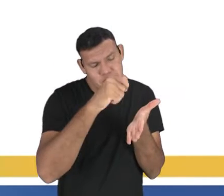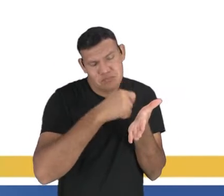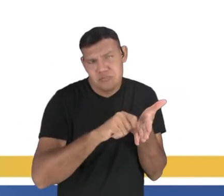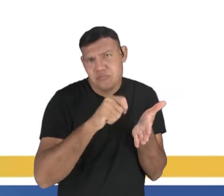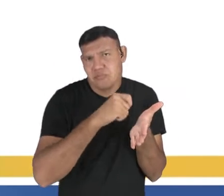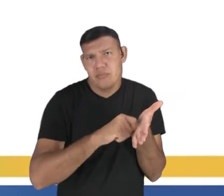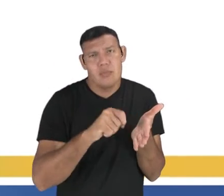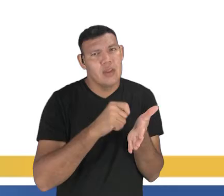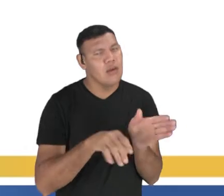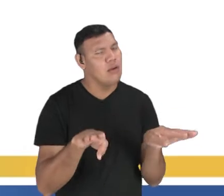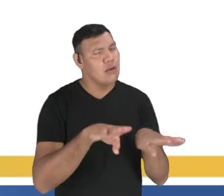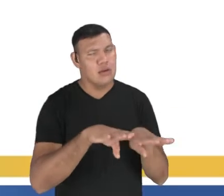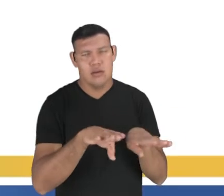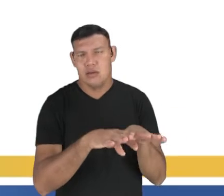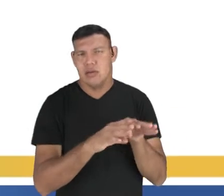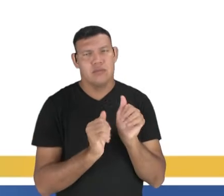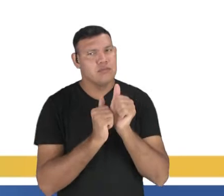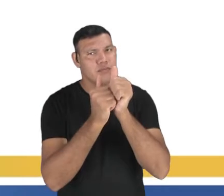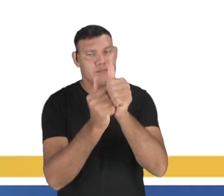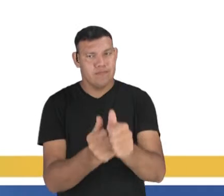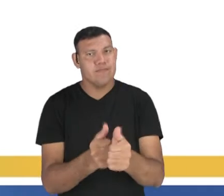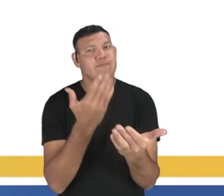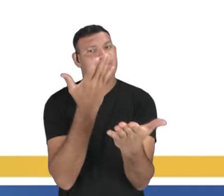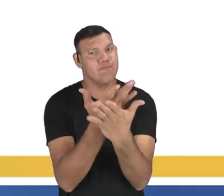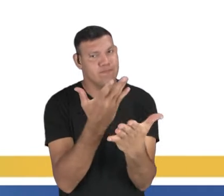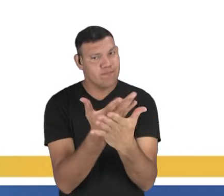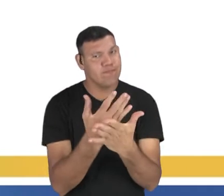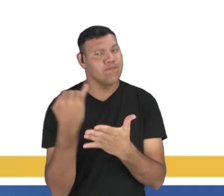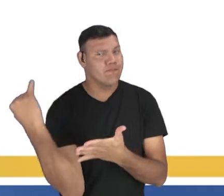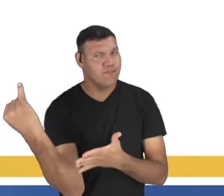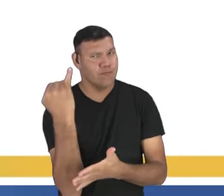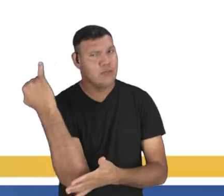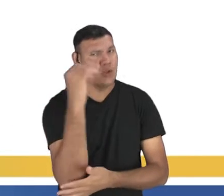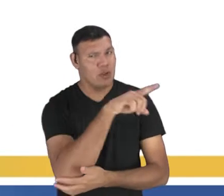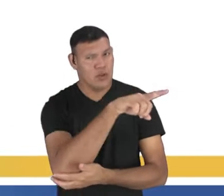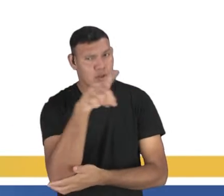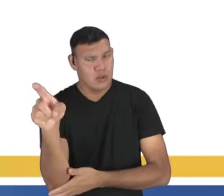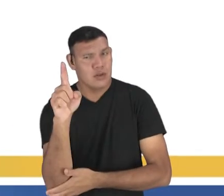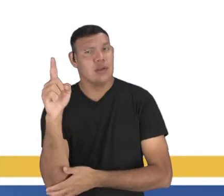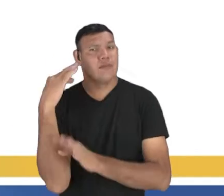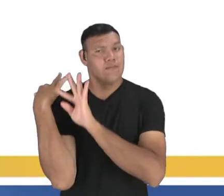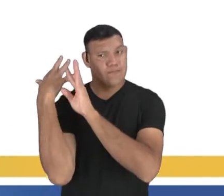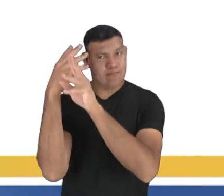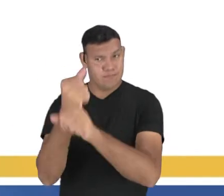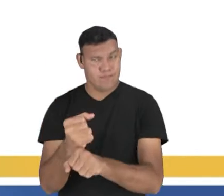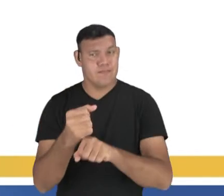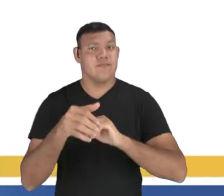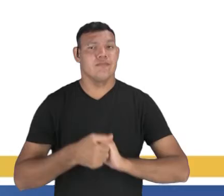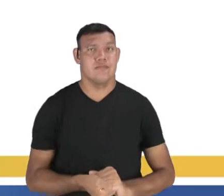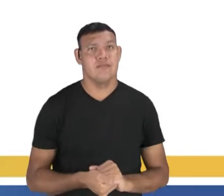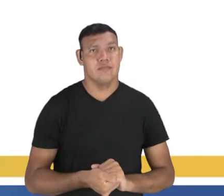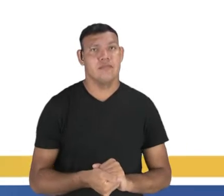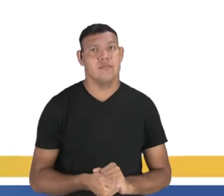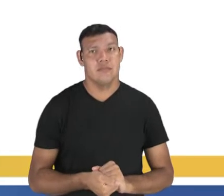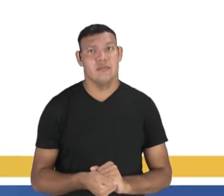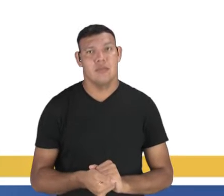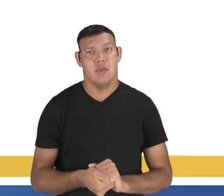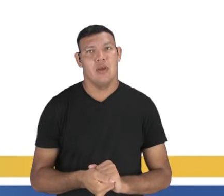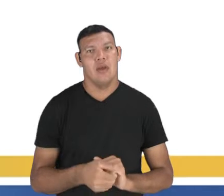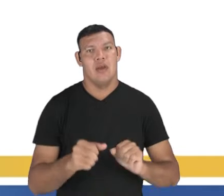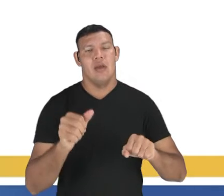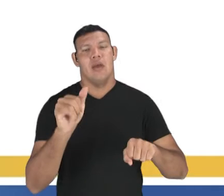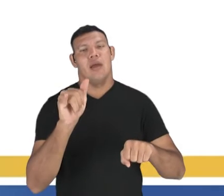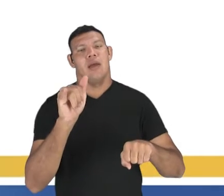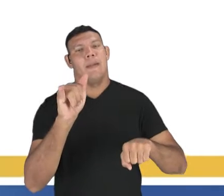acompanha isso aí. Por isso que as aulas são importantes para você se relembrar. Então, os operadores de oposição, o